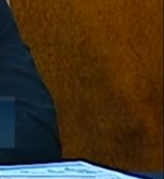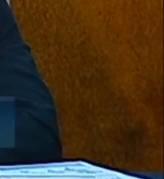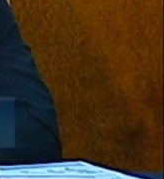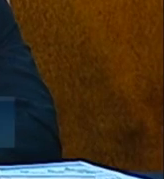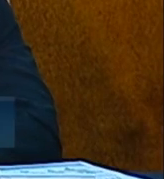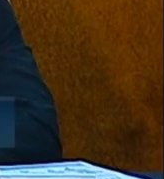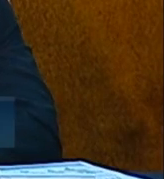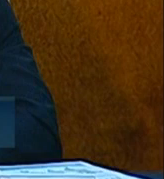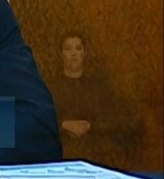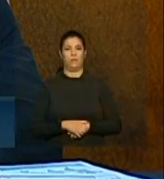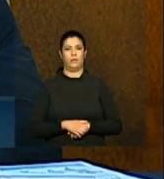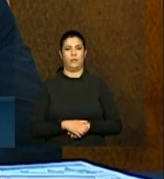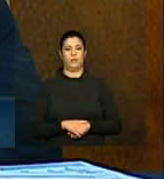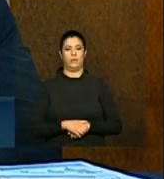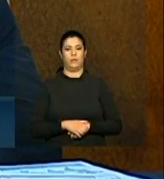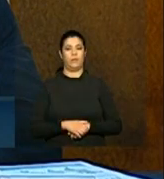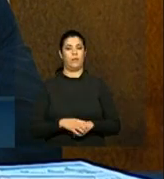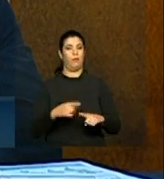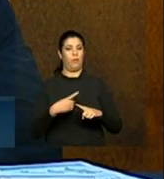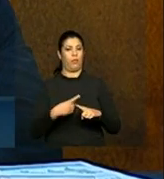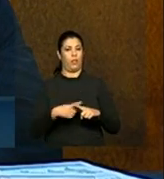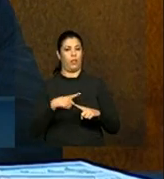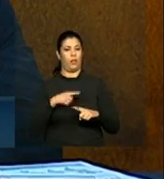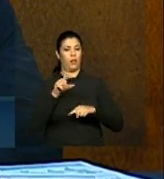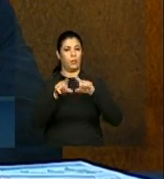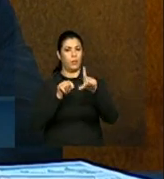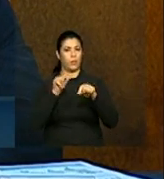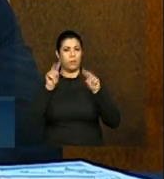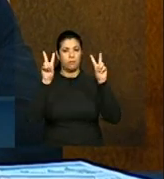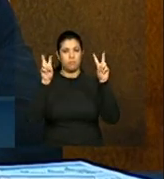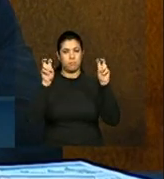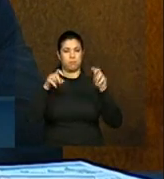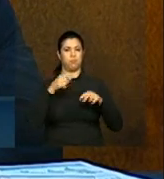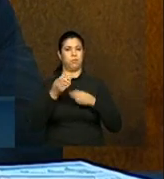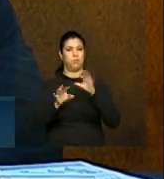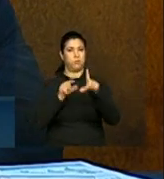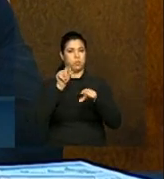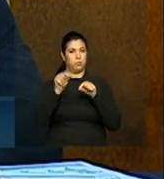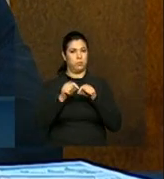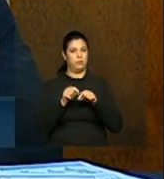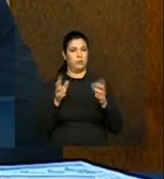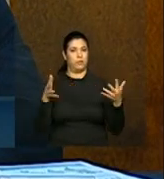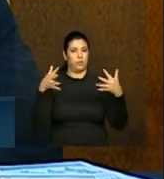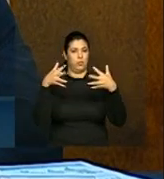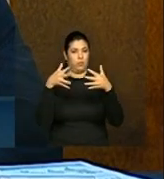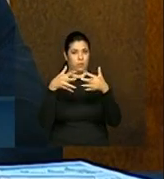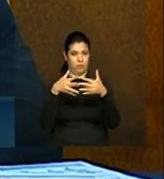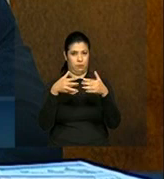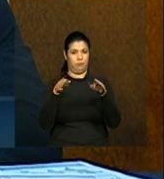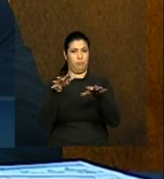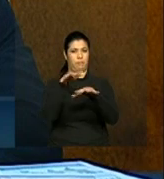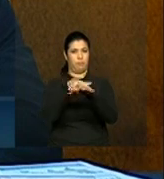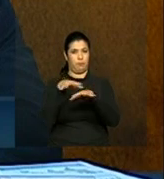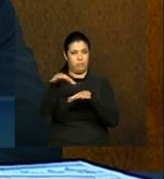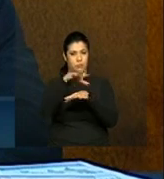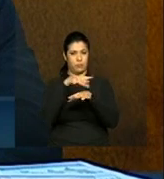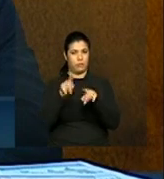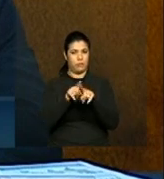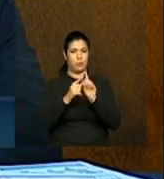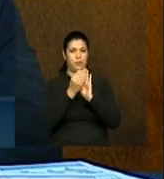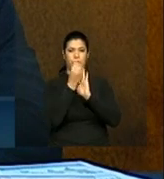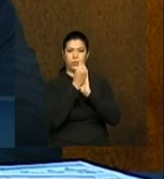enfim, os temas que foram escolhidos como agenda estratégica aqui do Fórum Interconselhos são exatamente as agendas